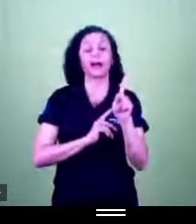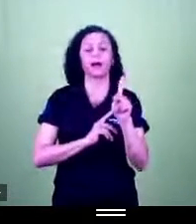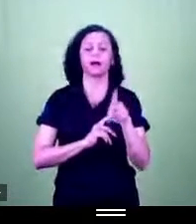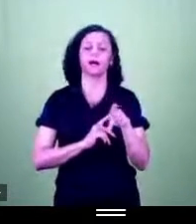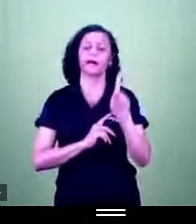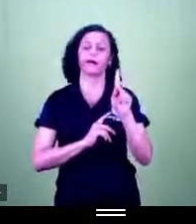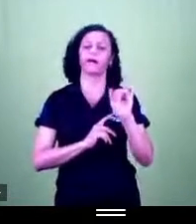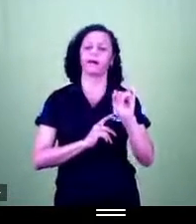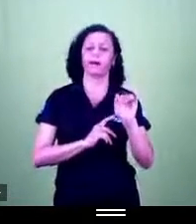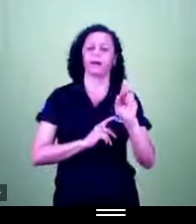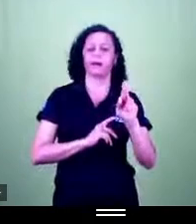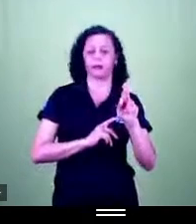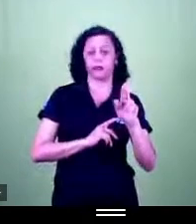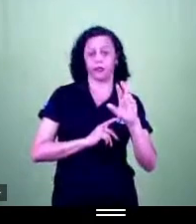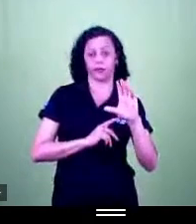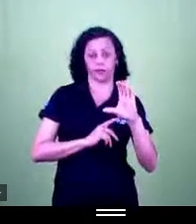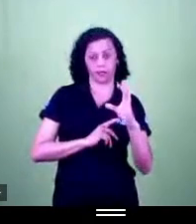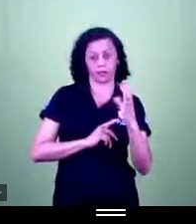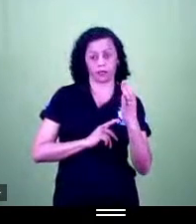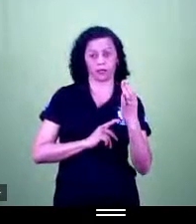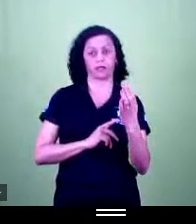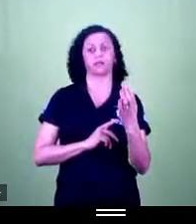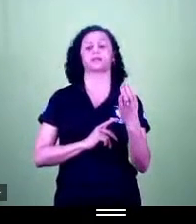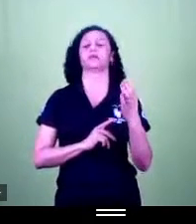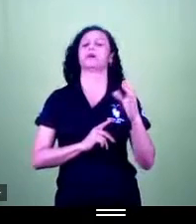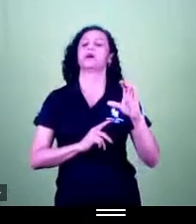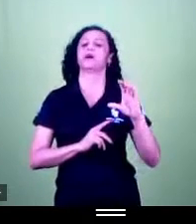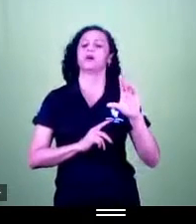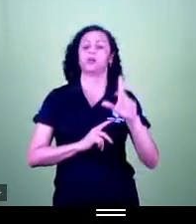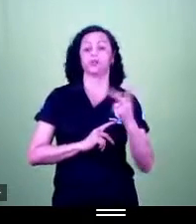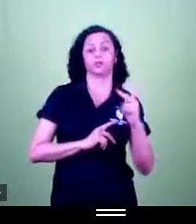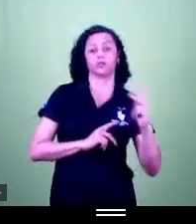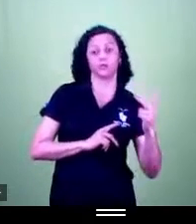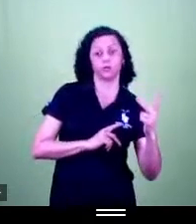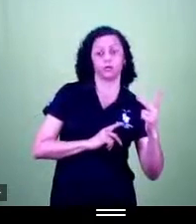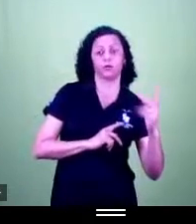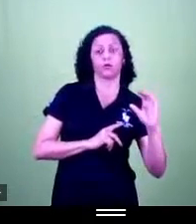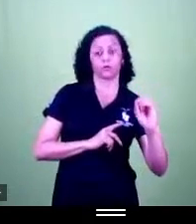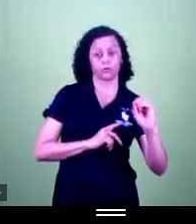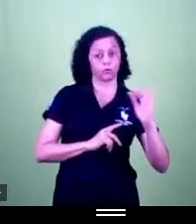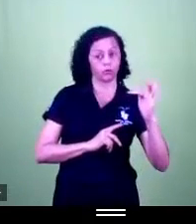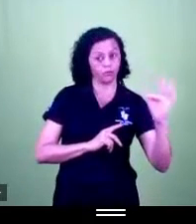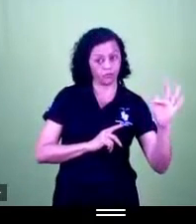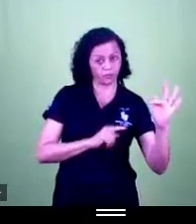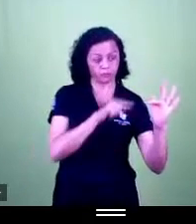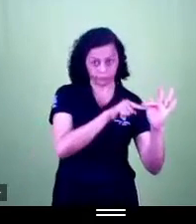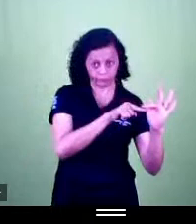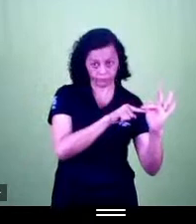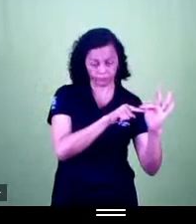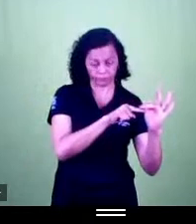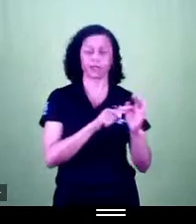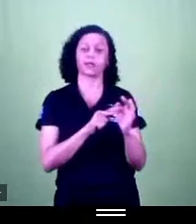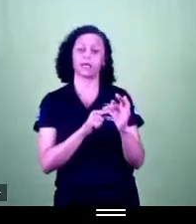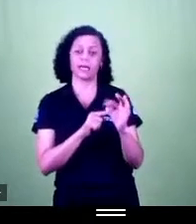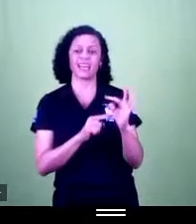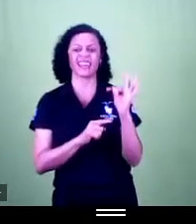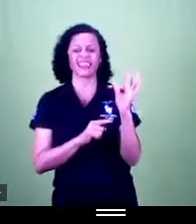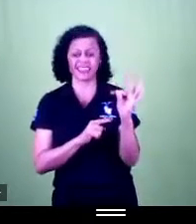já vi alguns autores, alguns livros, vai falar LKC, fala